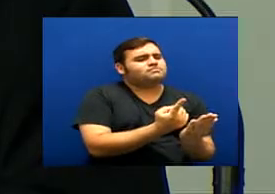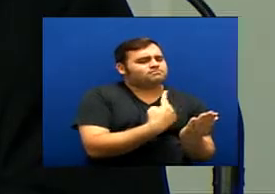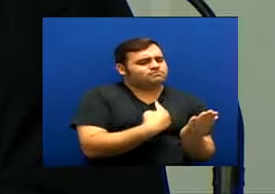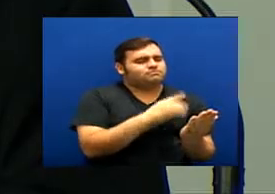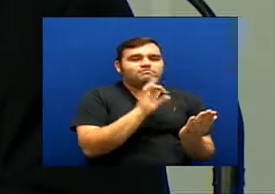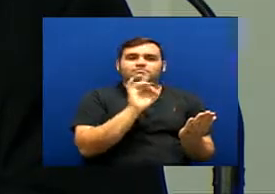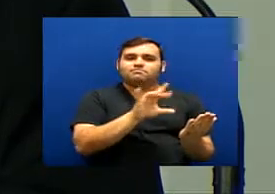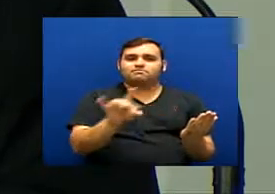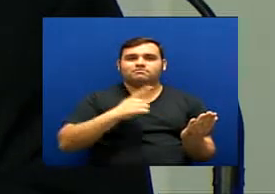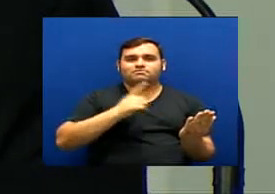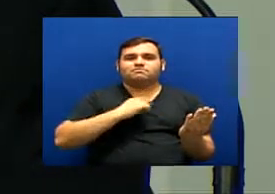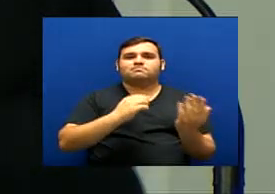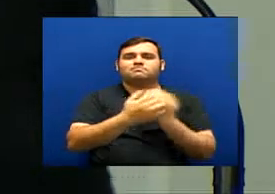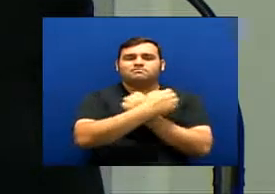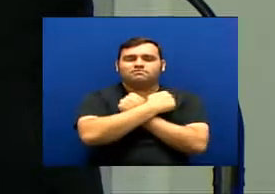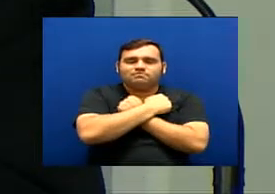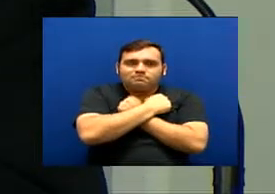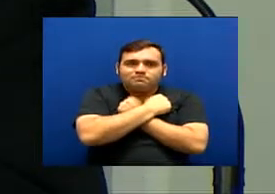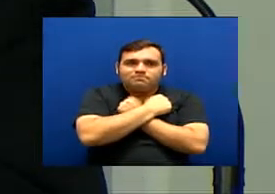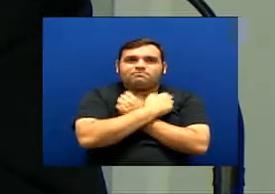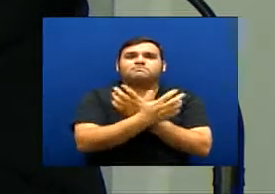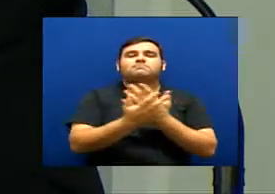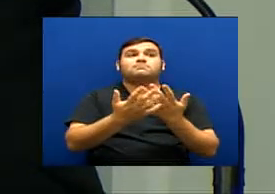Sagrada, no Salmo